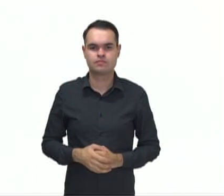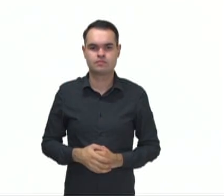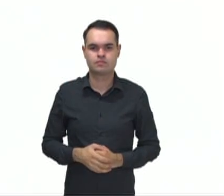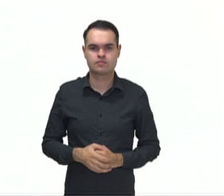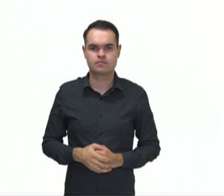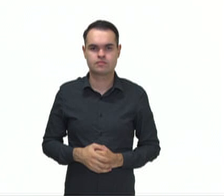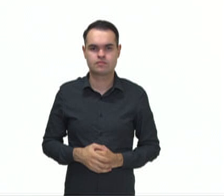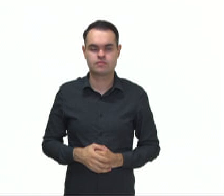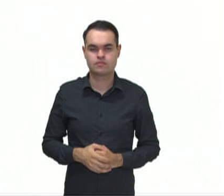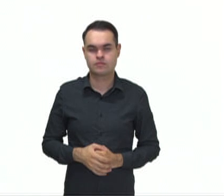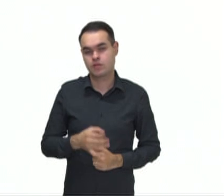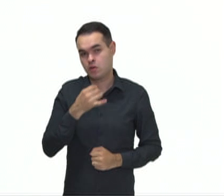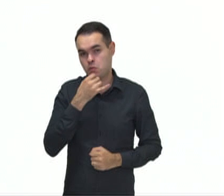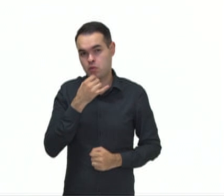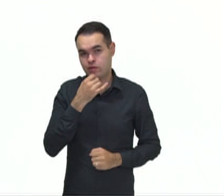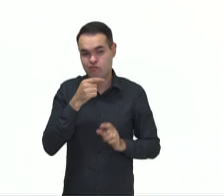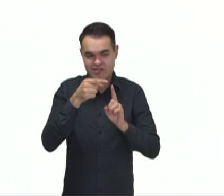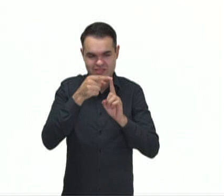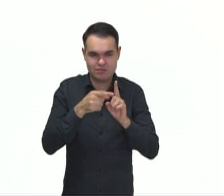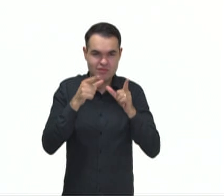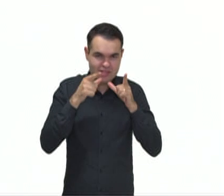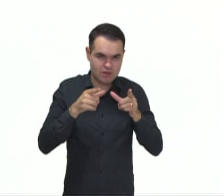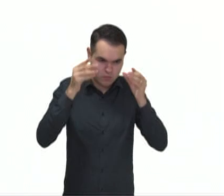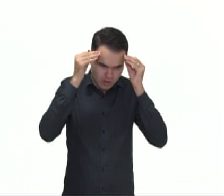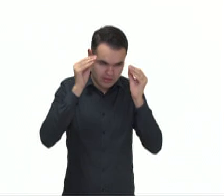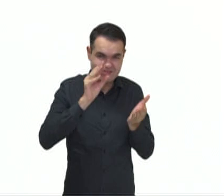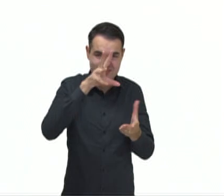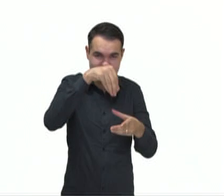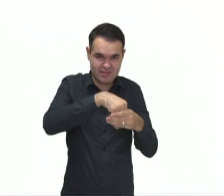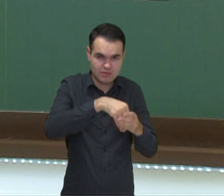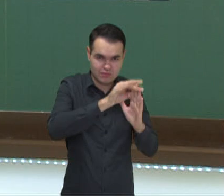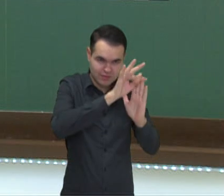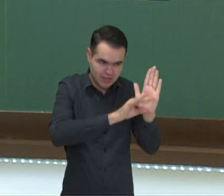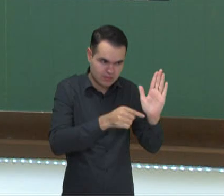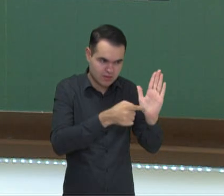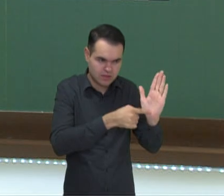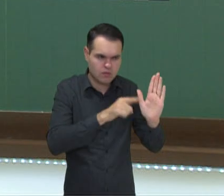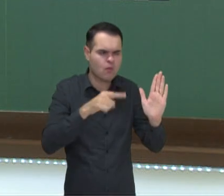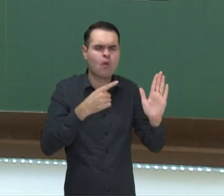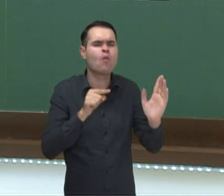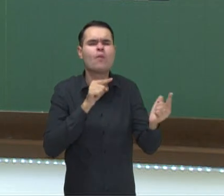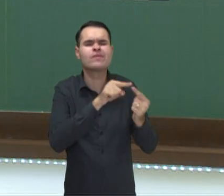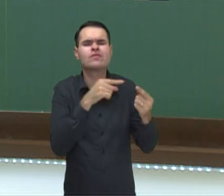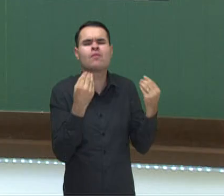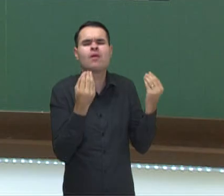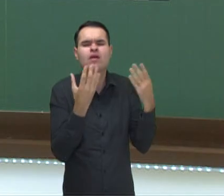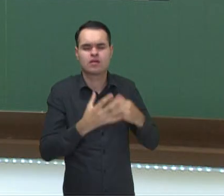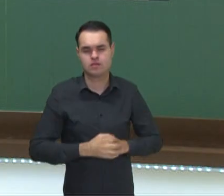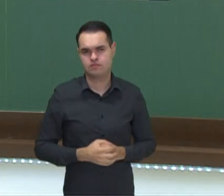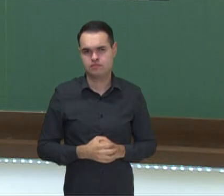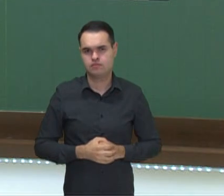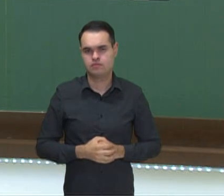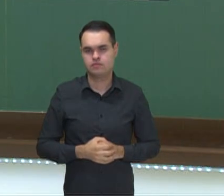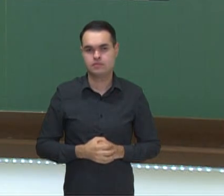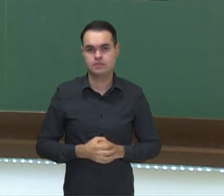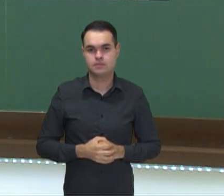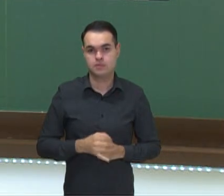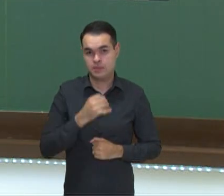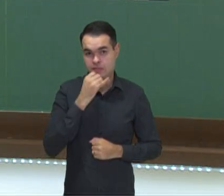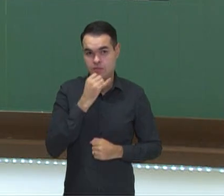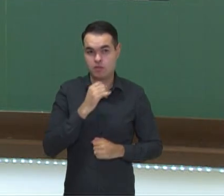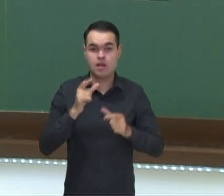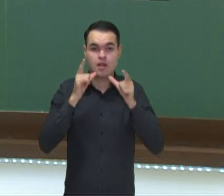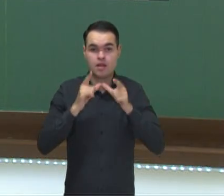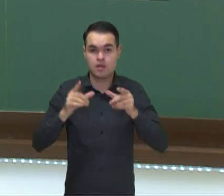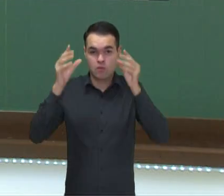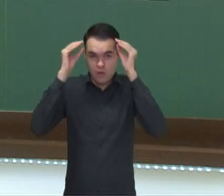se utilizar um determinado tipo de linguagem? Vejamos, quando utilizamos uma linguagem para nos